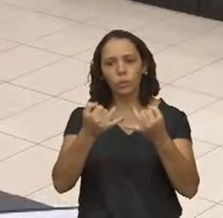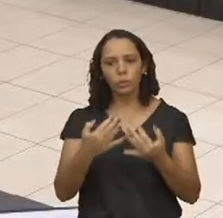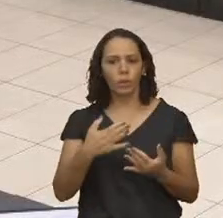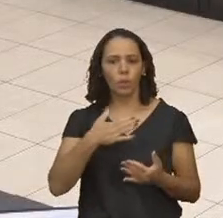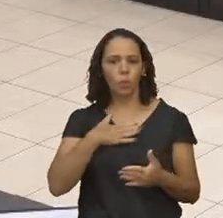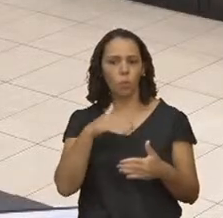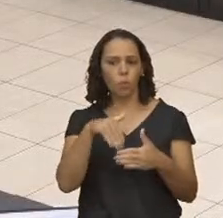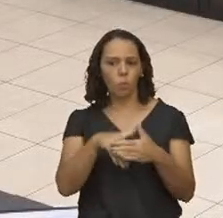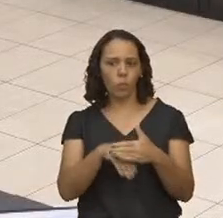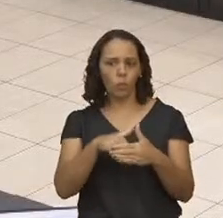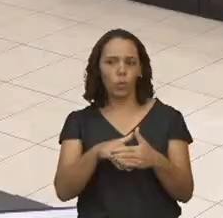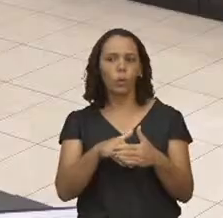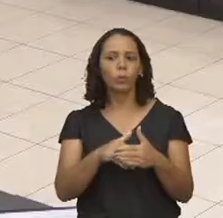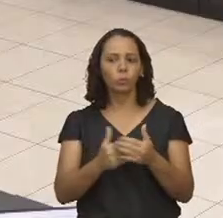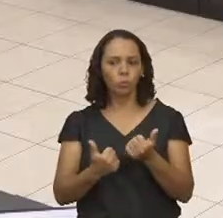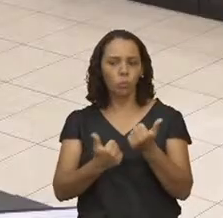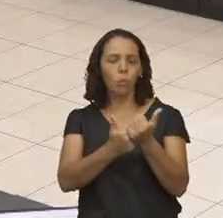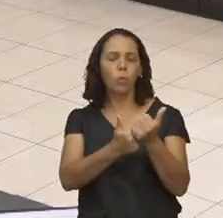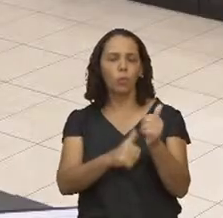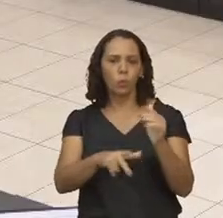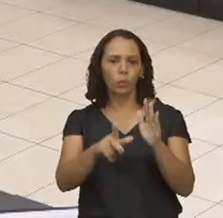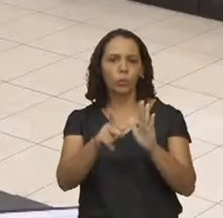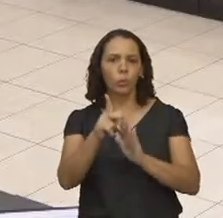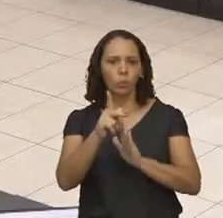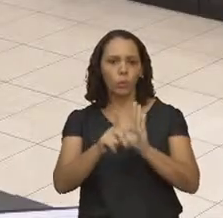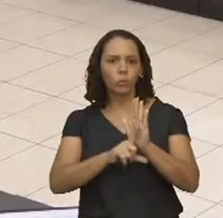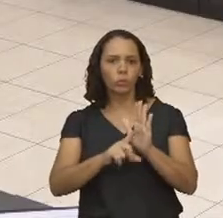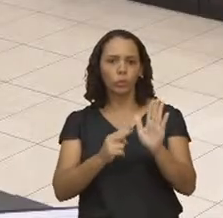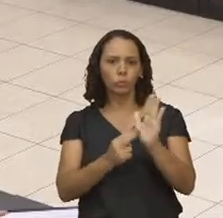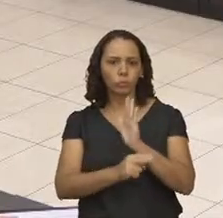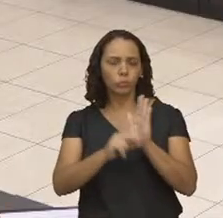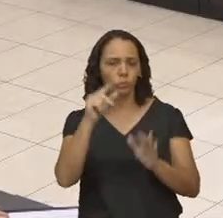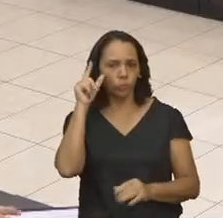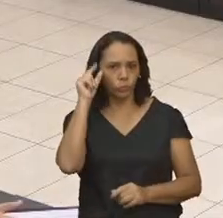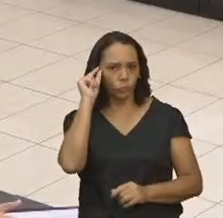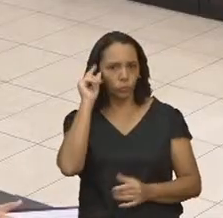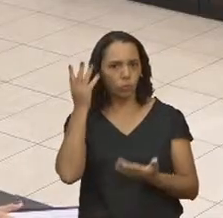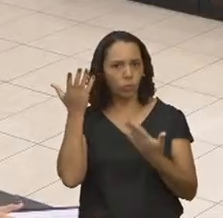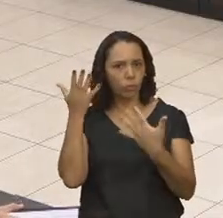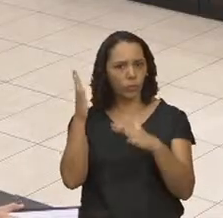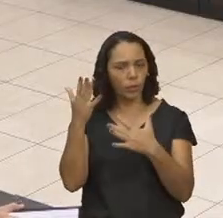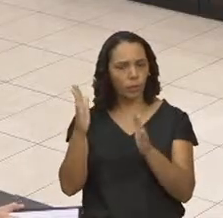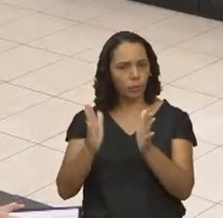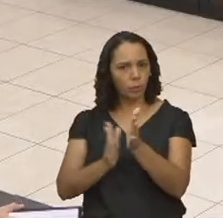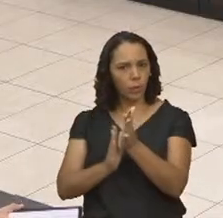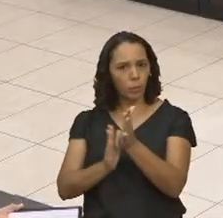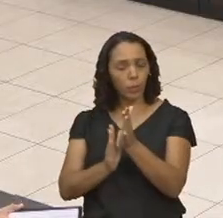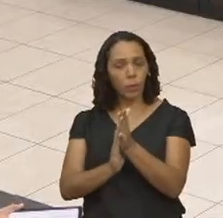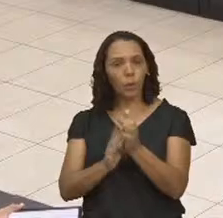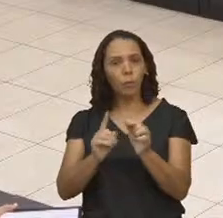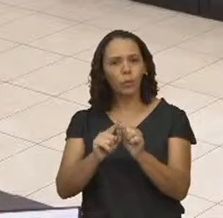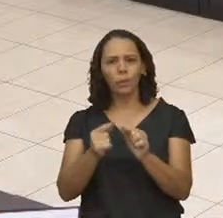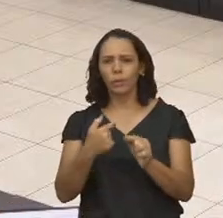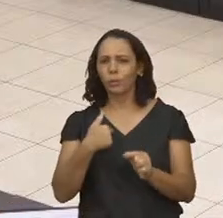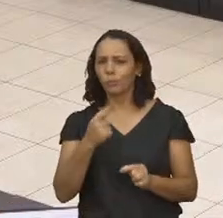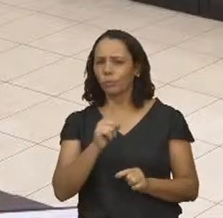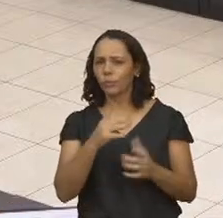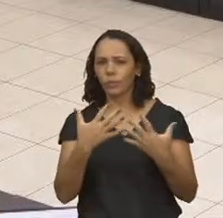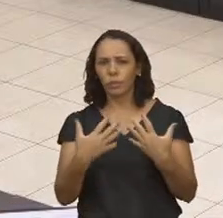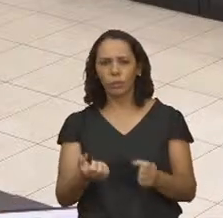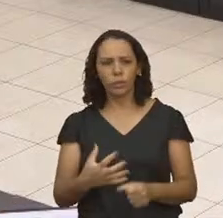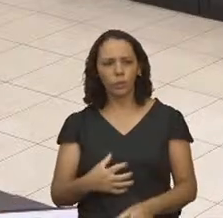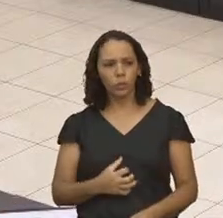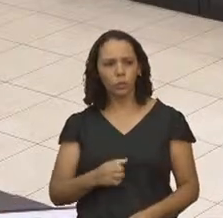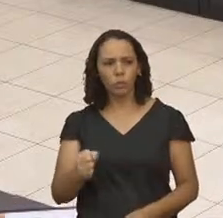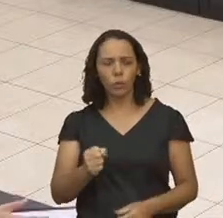Eu sou favorável ao projeto do Jean, parabéns mais uma vez, porque sou contrário ao aborto, sou a favor